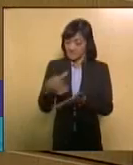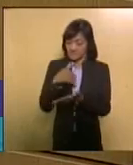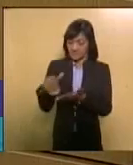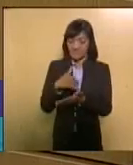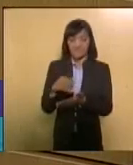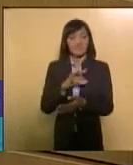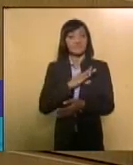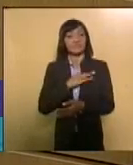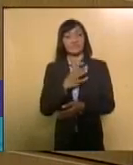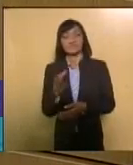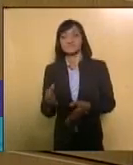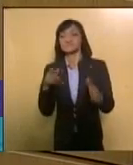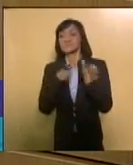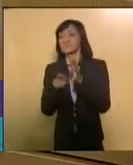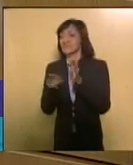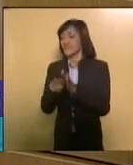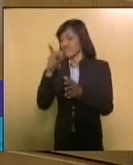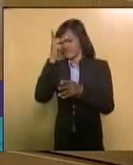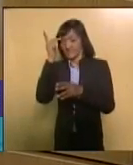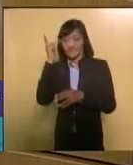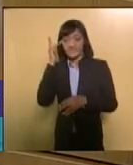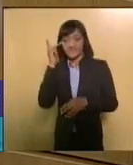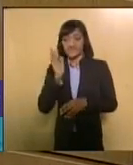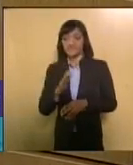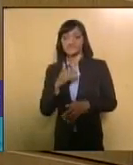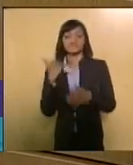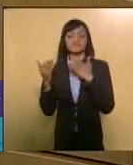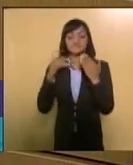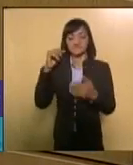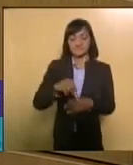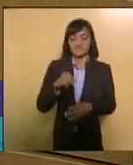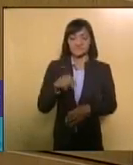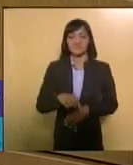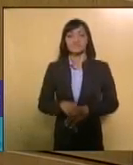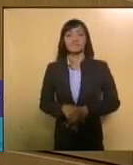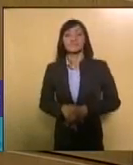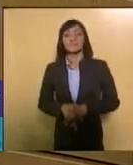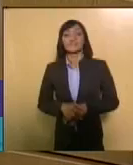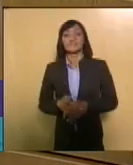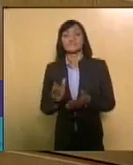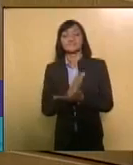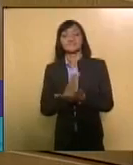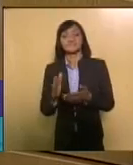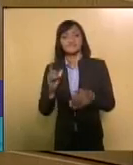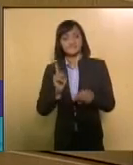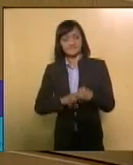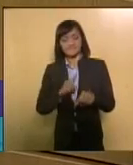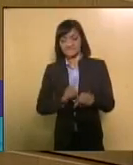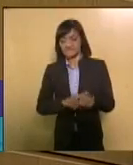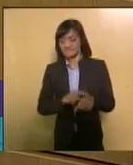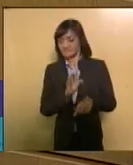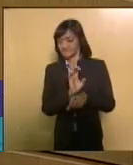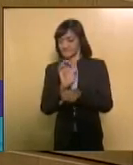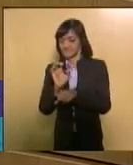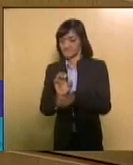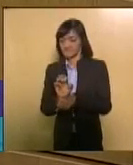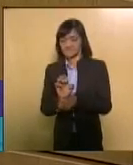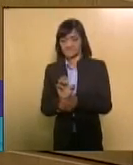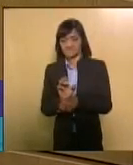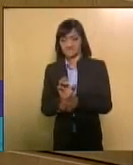perguntando o número de pessoas mortas em decorrência de intervenções policiais em alguns casos os estados ainda usam a